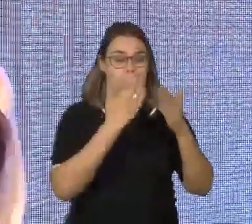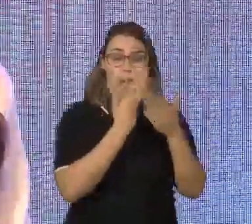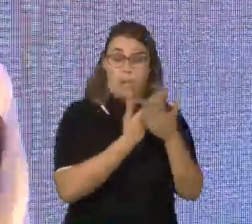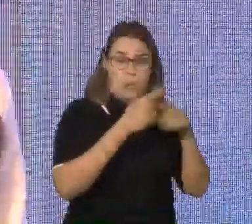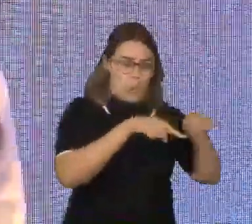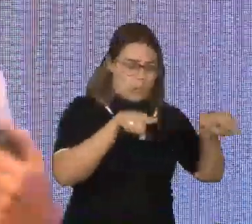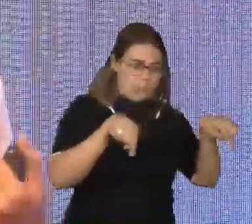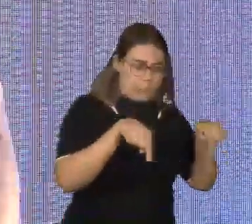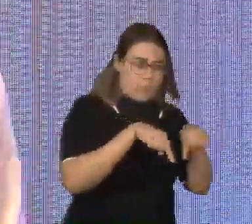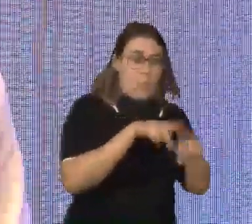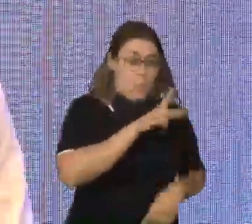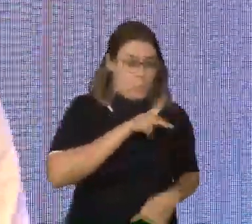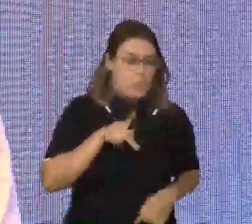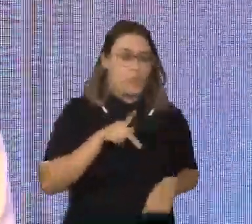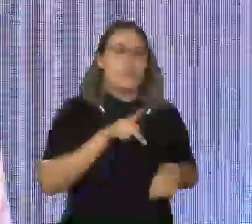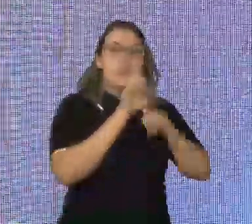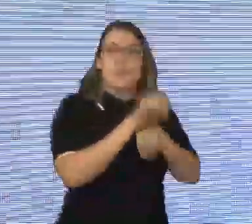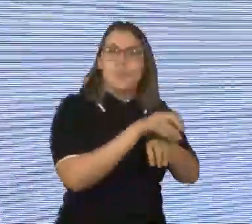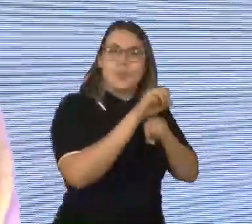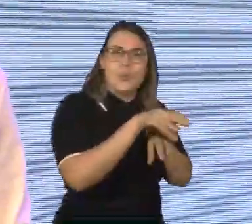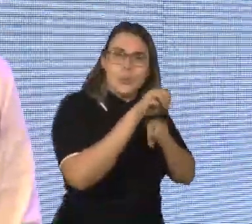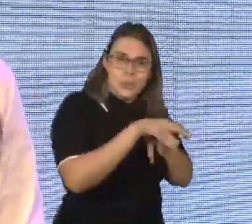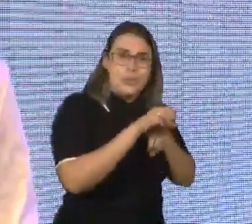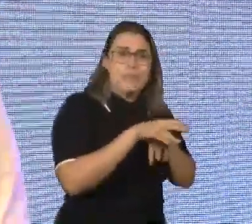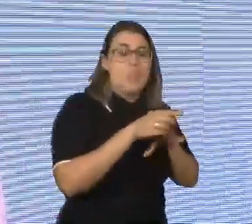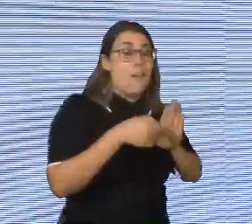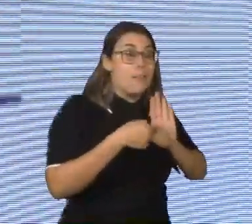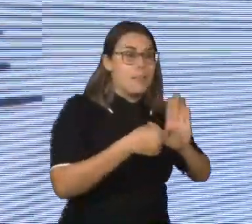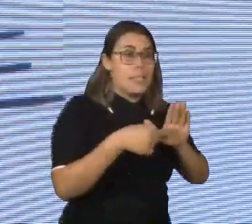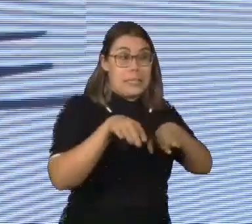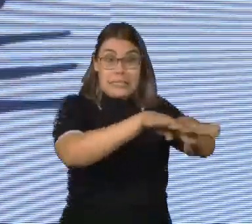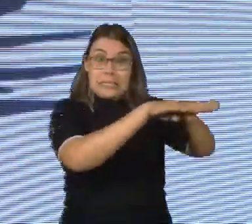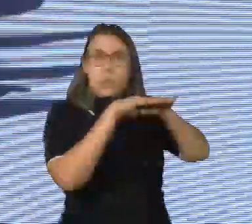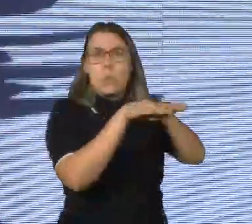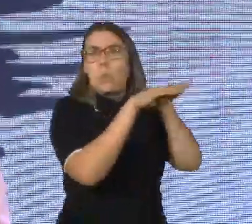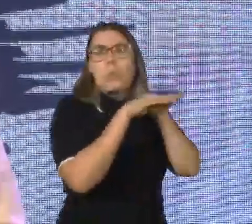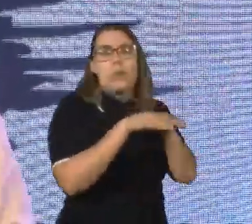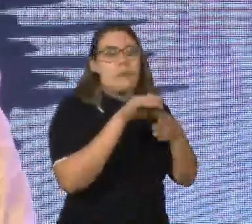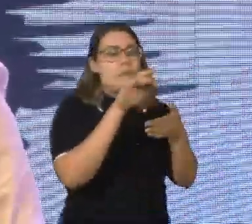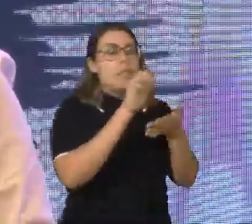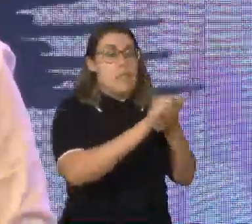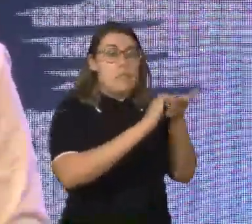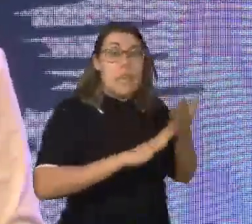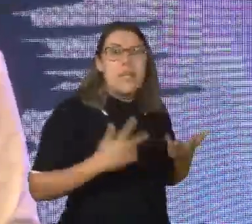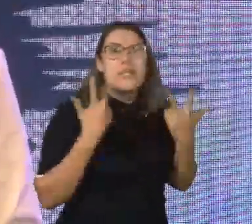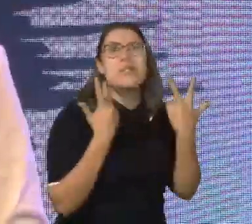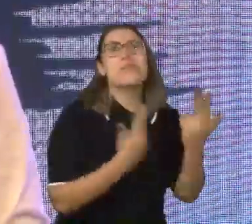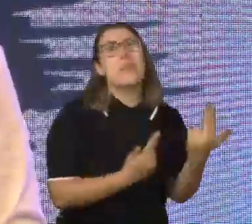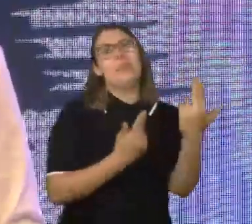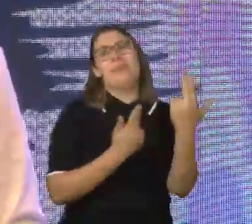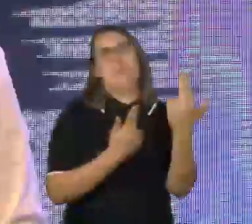seus professores, com os seus colegas, fazendo as mesmas atividades. As mesmas